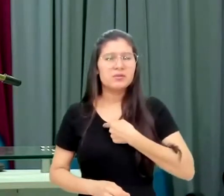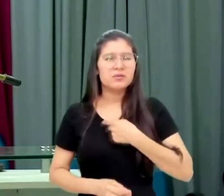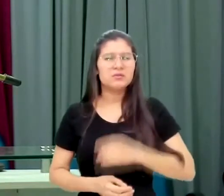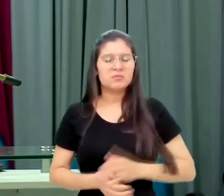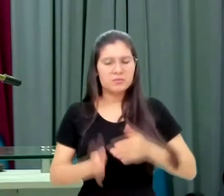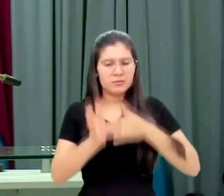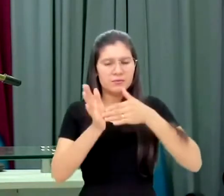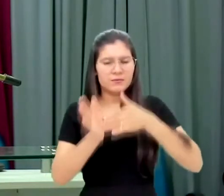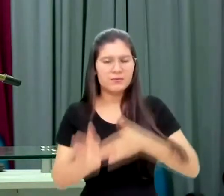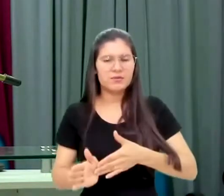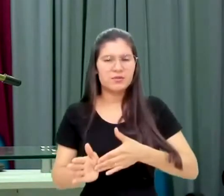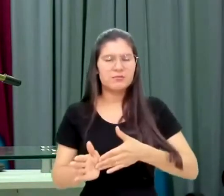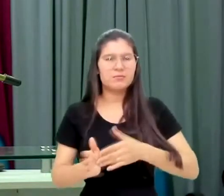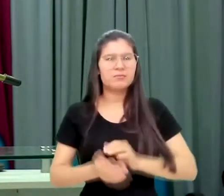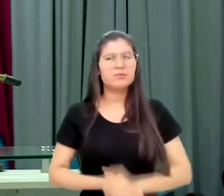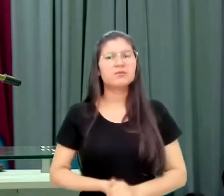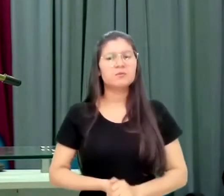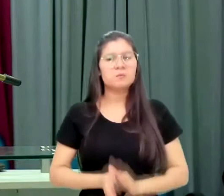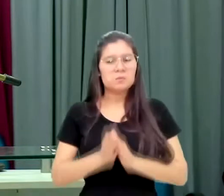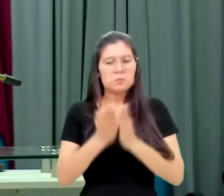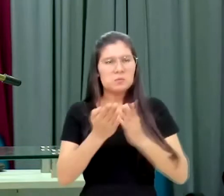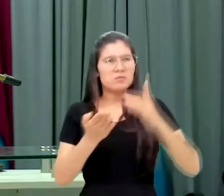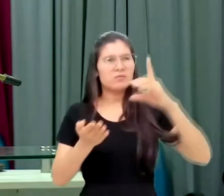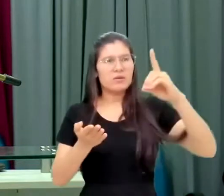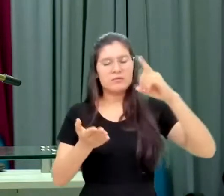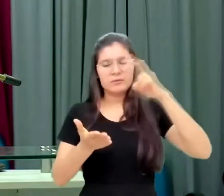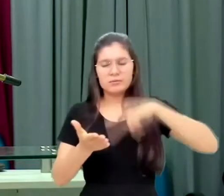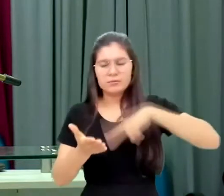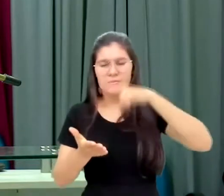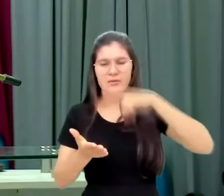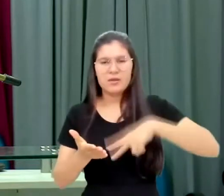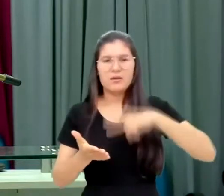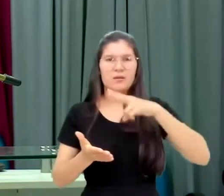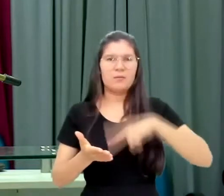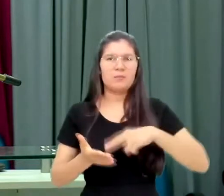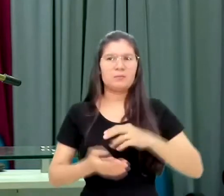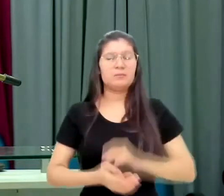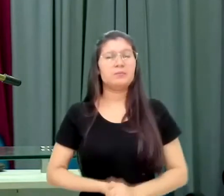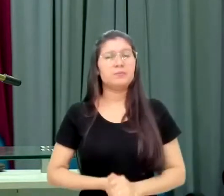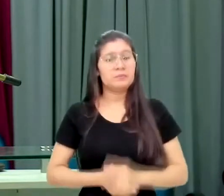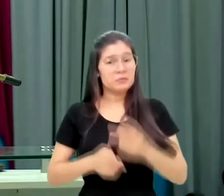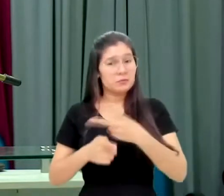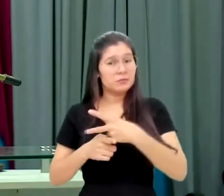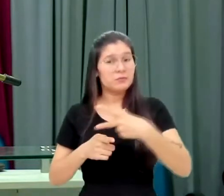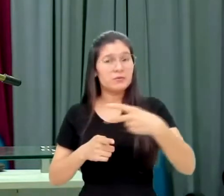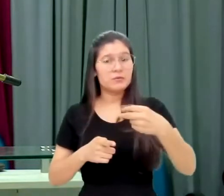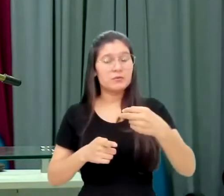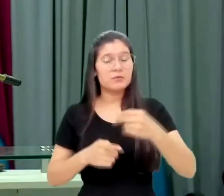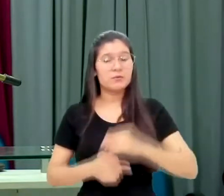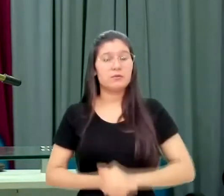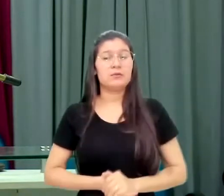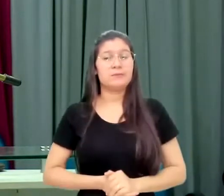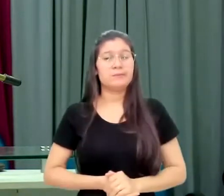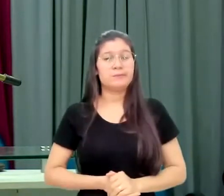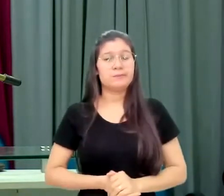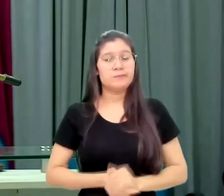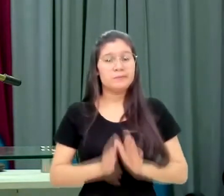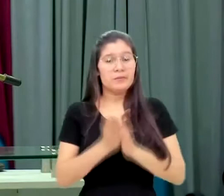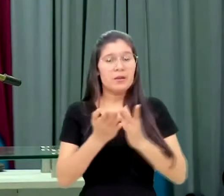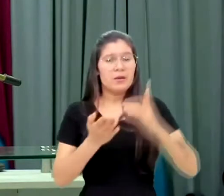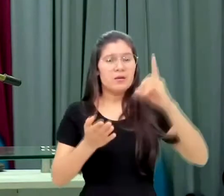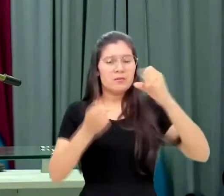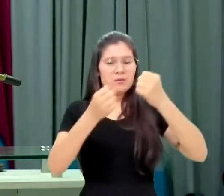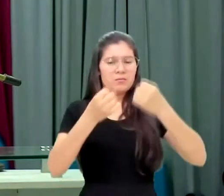de Deus, aleluia, para termos vitória. A Bíblia diz que os discípulos iam em